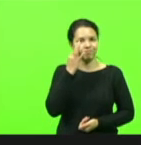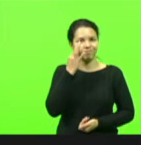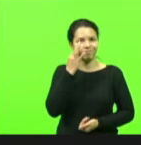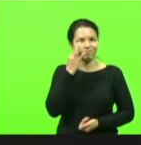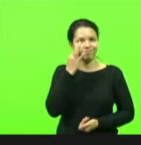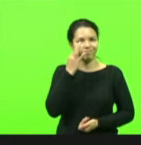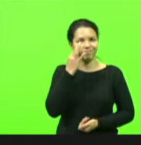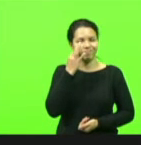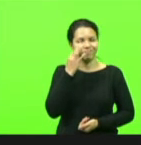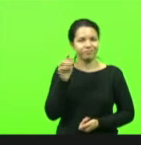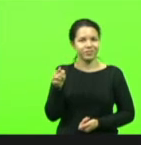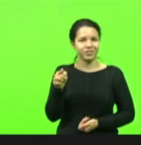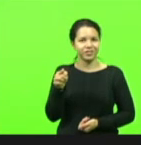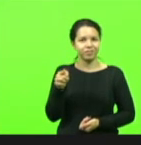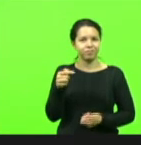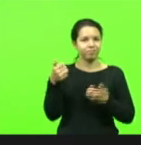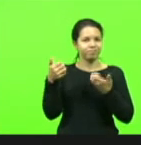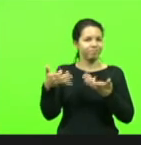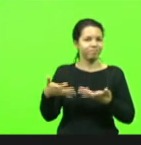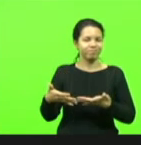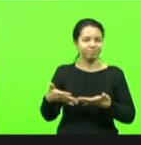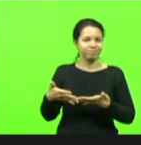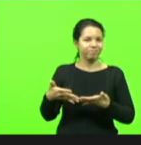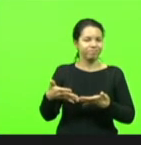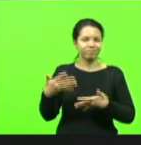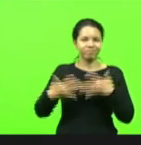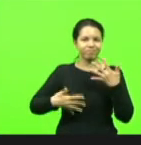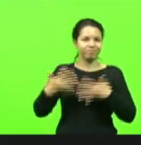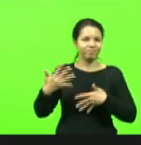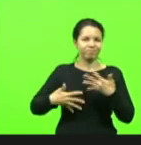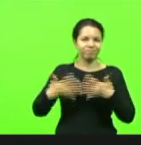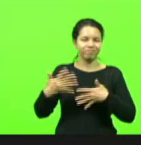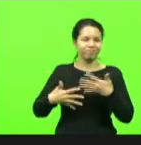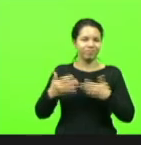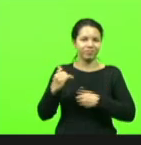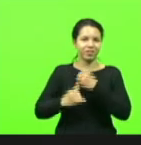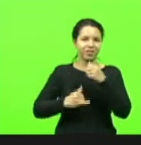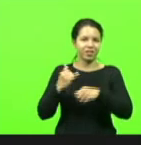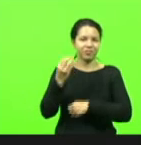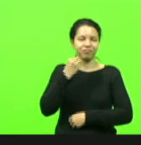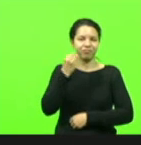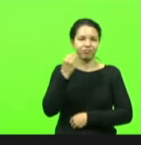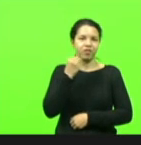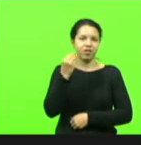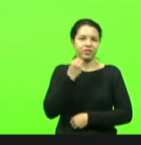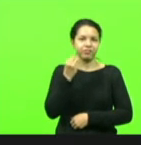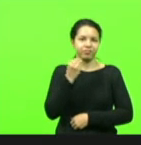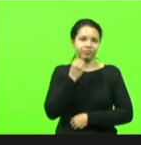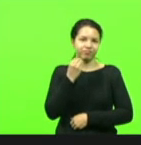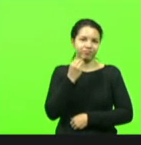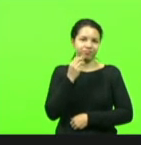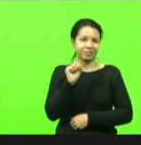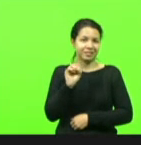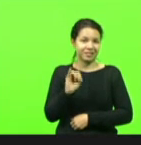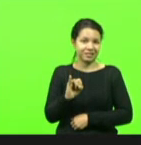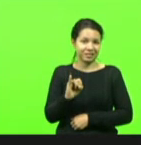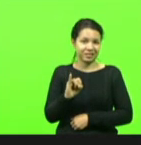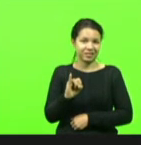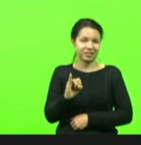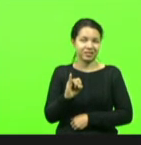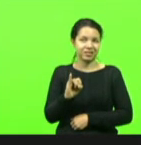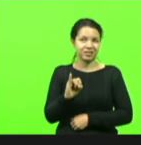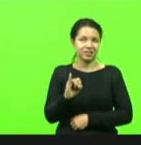grande parte da sua fala foi interrompida pela justamente pela falta de conexão se possível